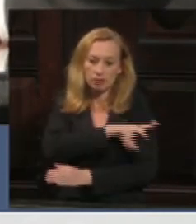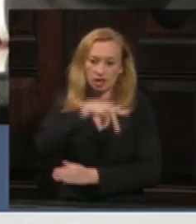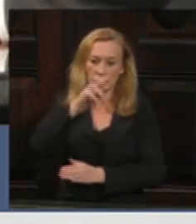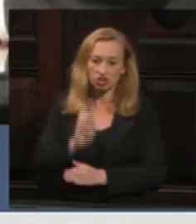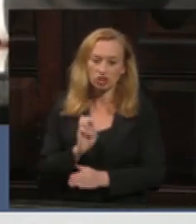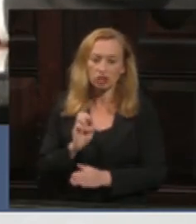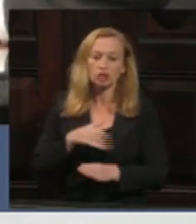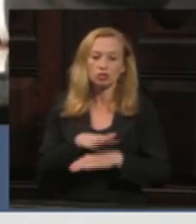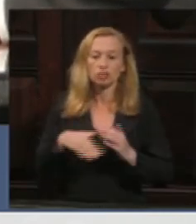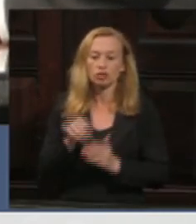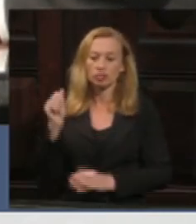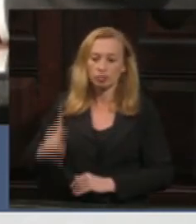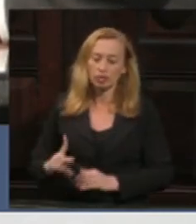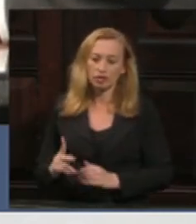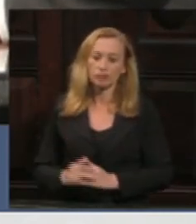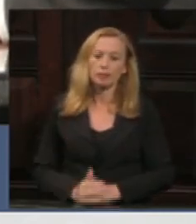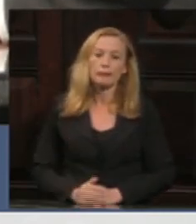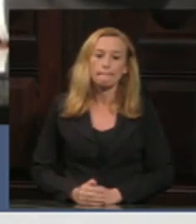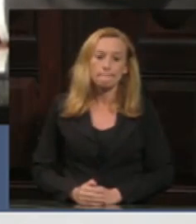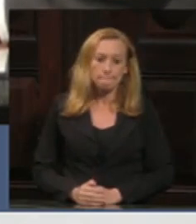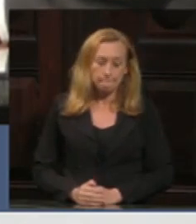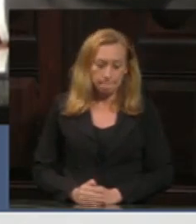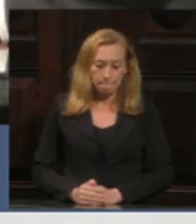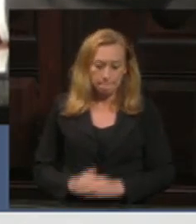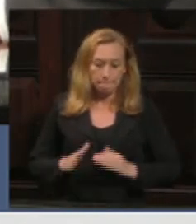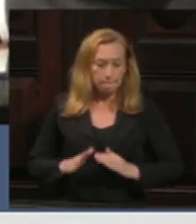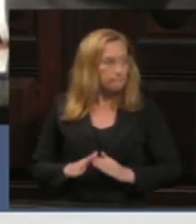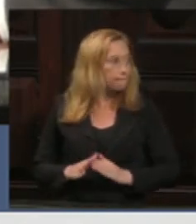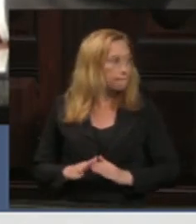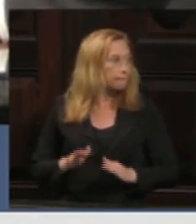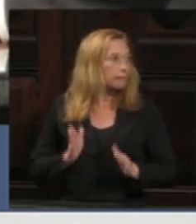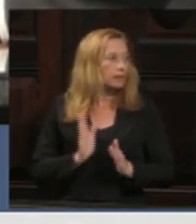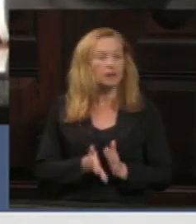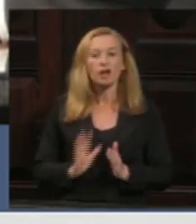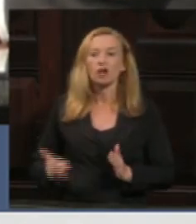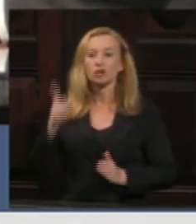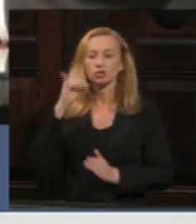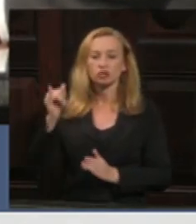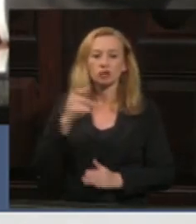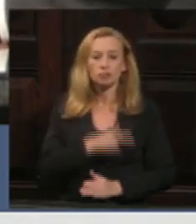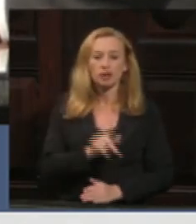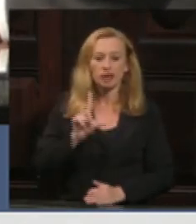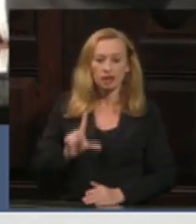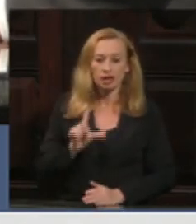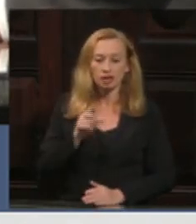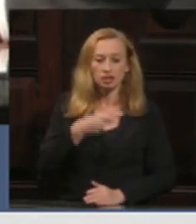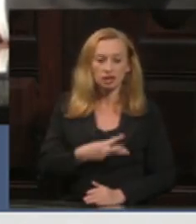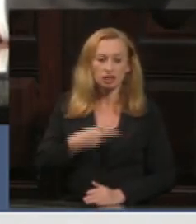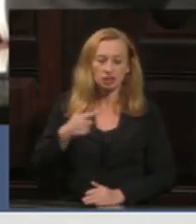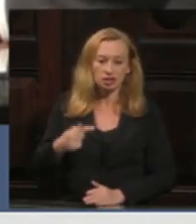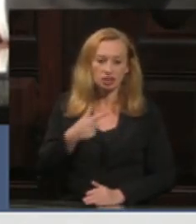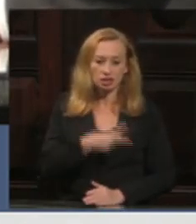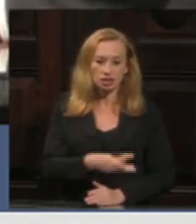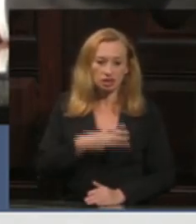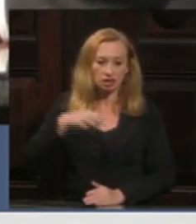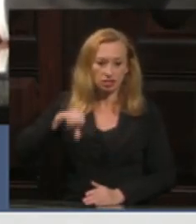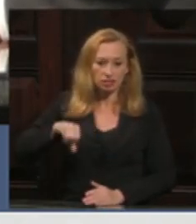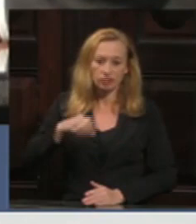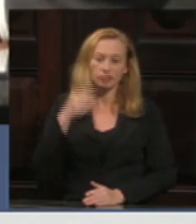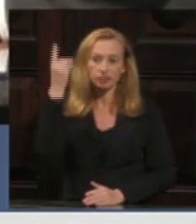eles estão aprovados. Requer a inclusão na ordem do dia do PL 3789 de 2018, deputada Zeidan.